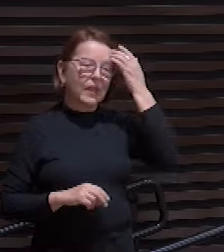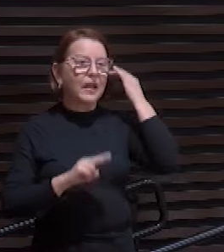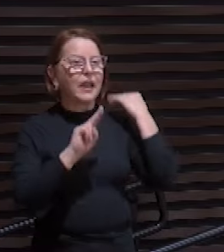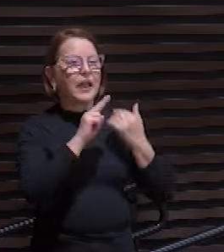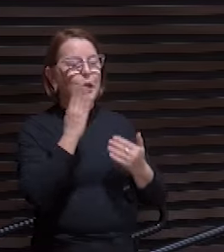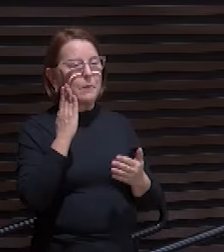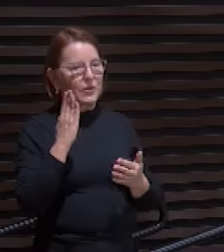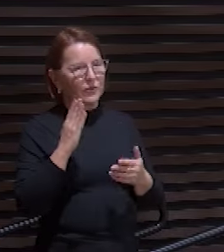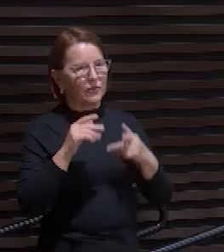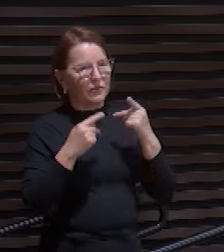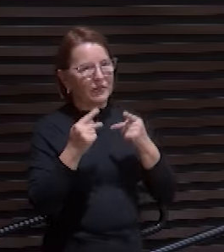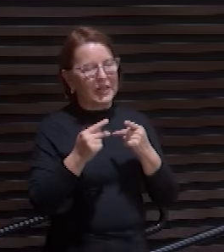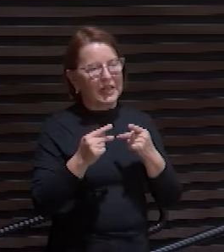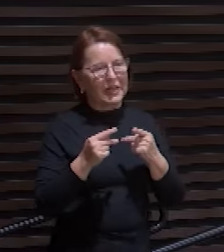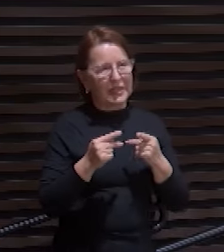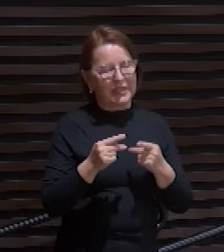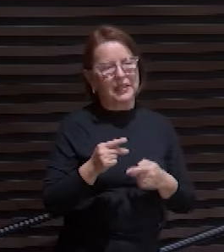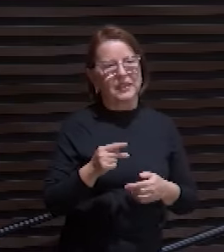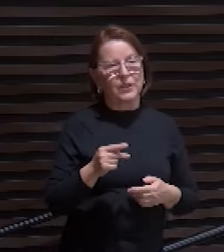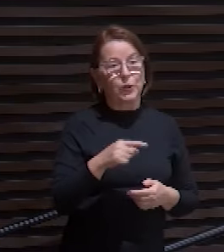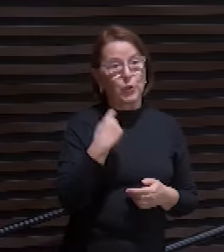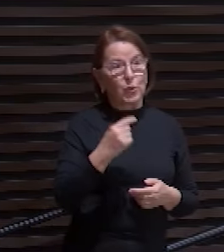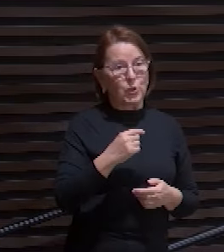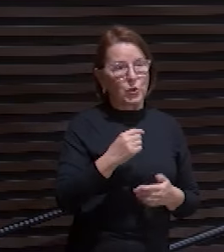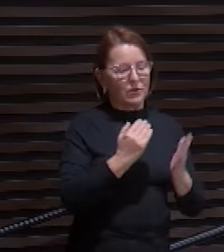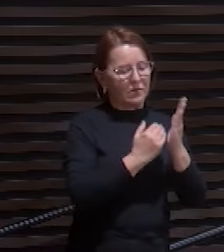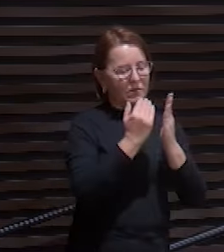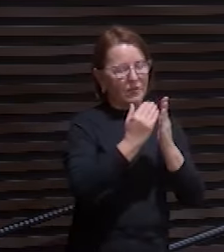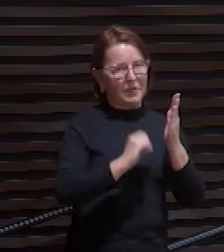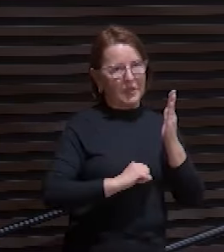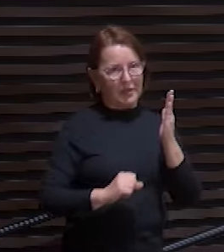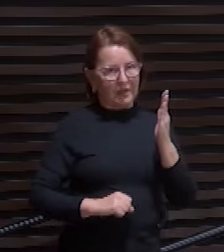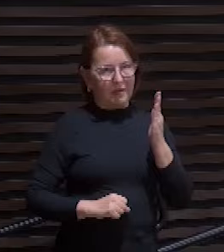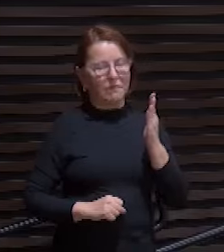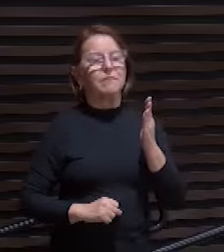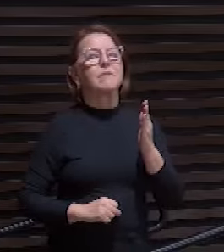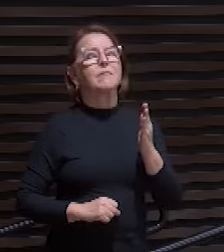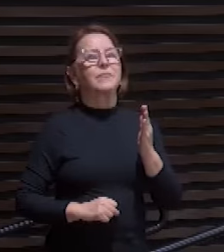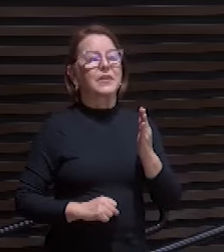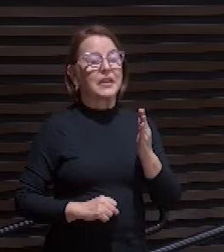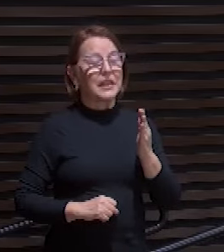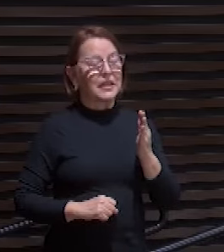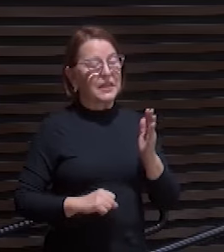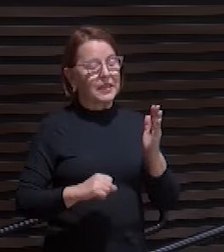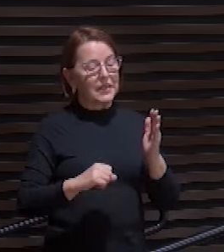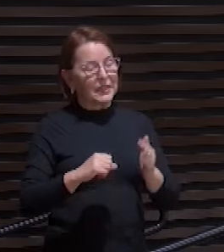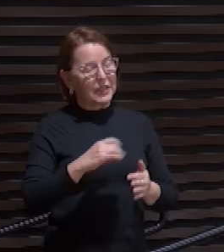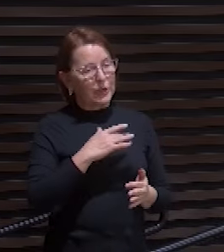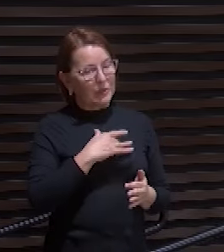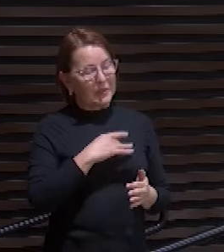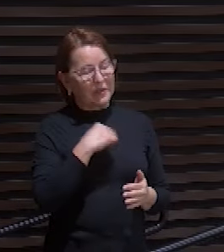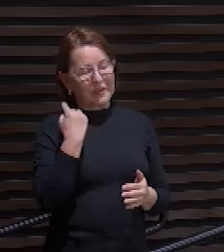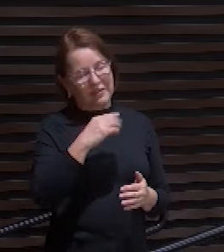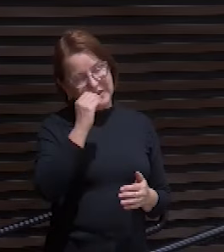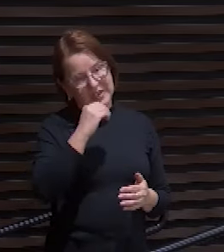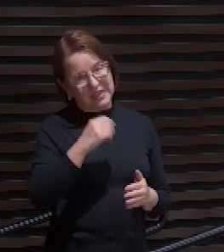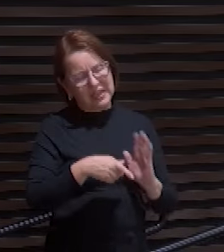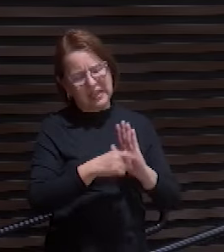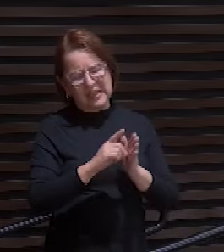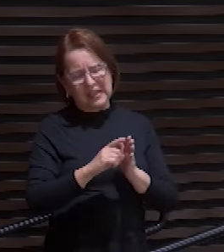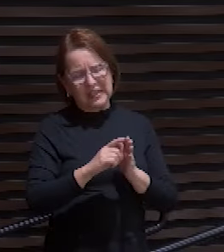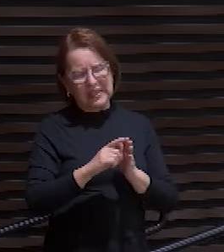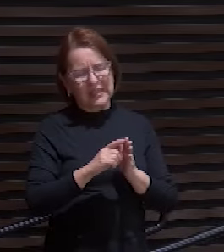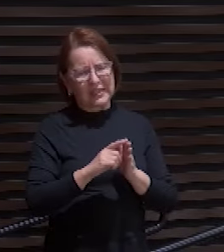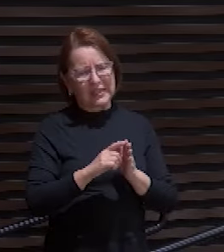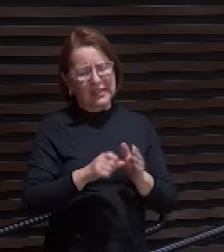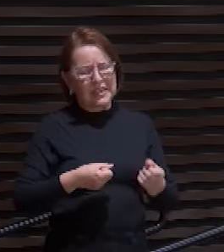sumo sacerdote que não possa se compadecer das nossas fraquezas. Antes, ele foi tentado em todas